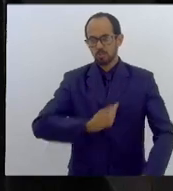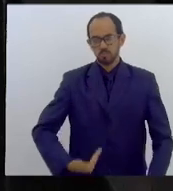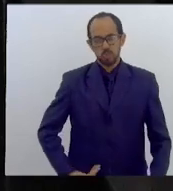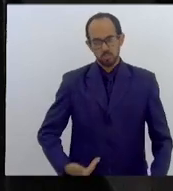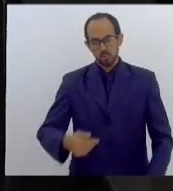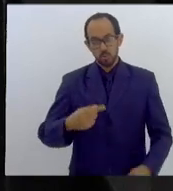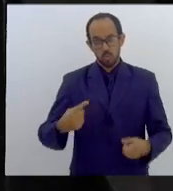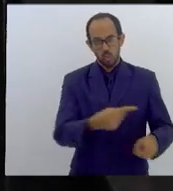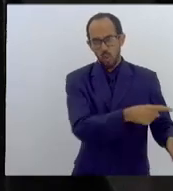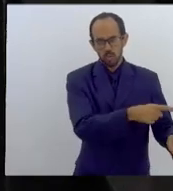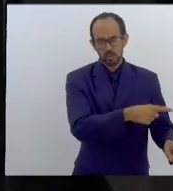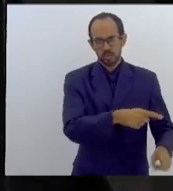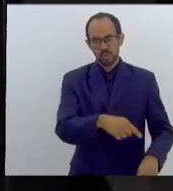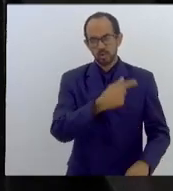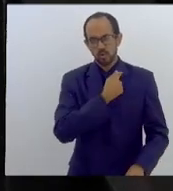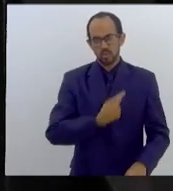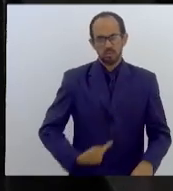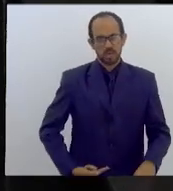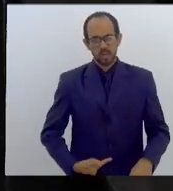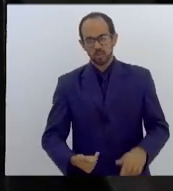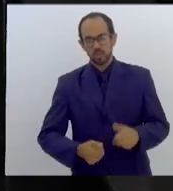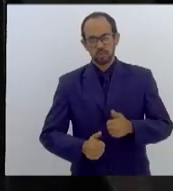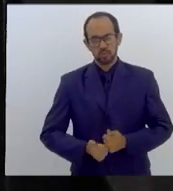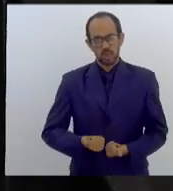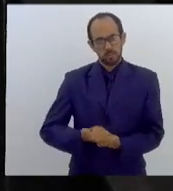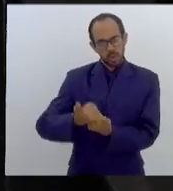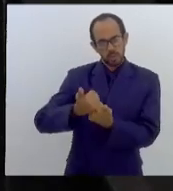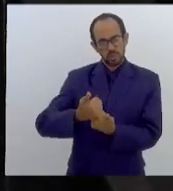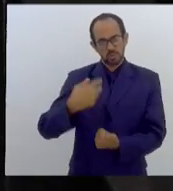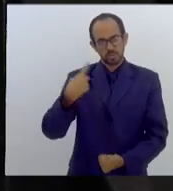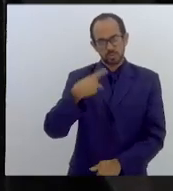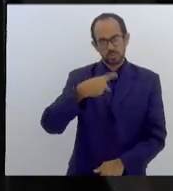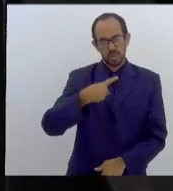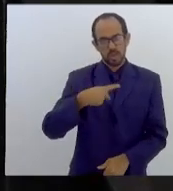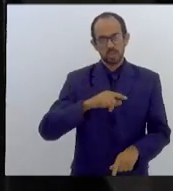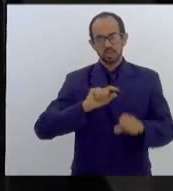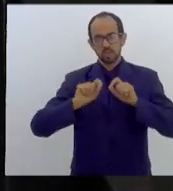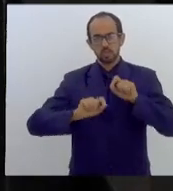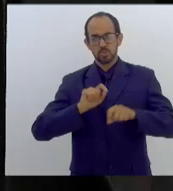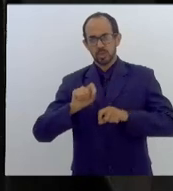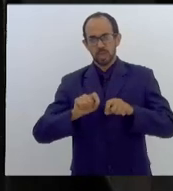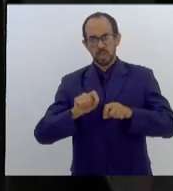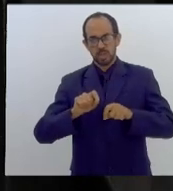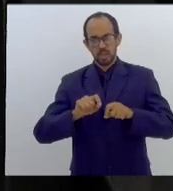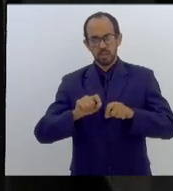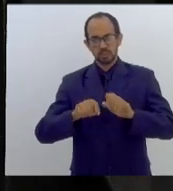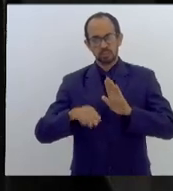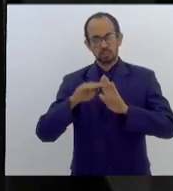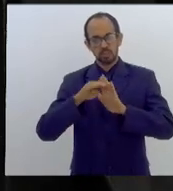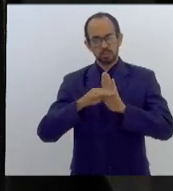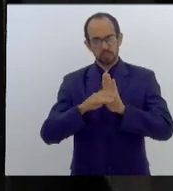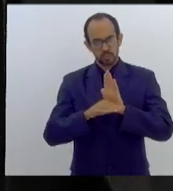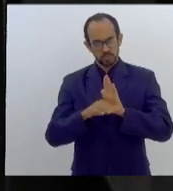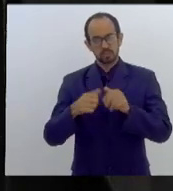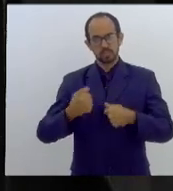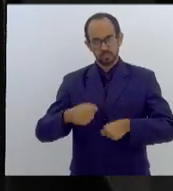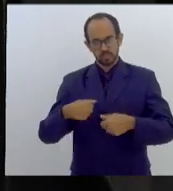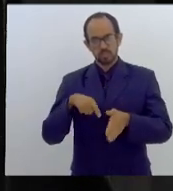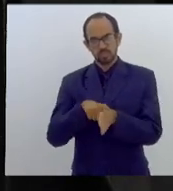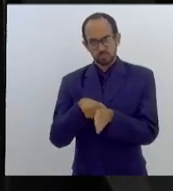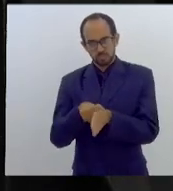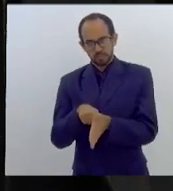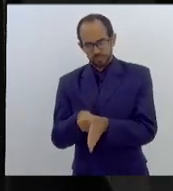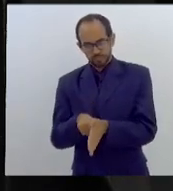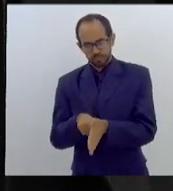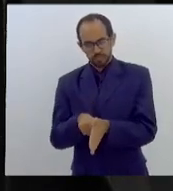vários dos seus apoiadores em relação a procedimentos, claro, precisam ser investigados, os denunciados